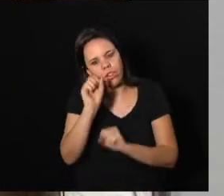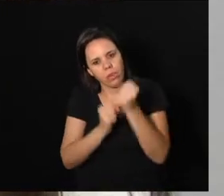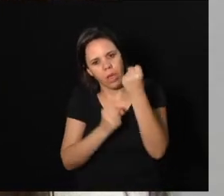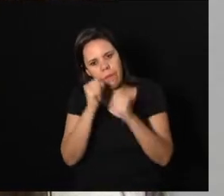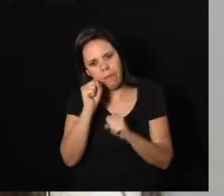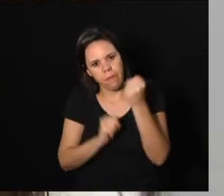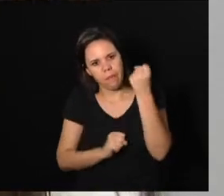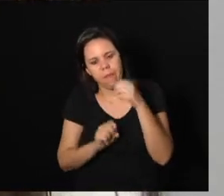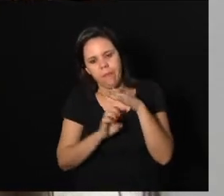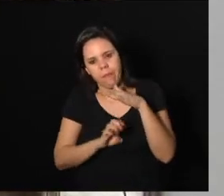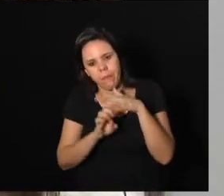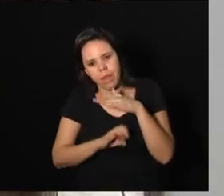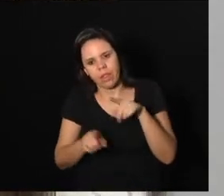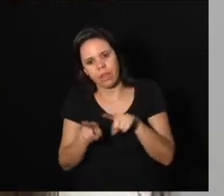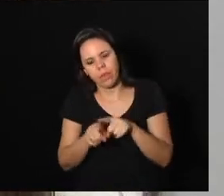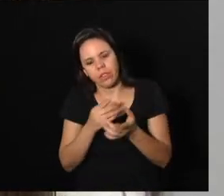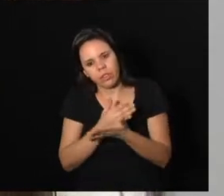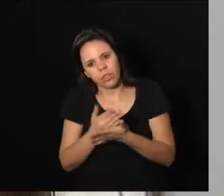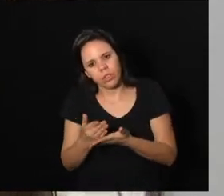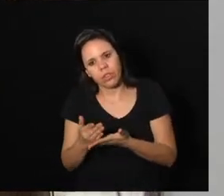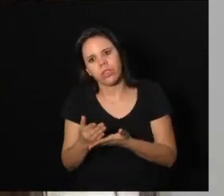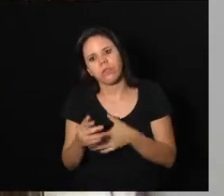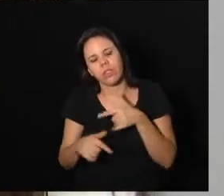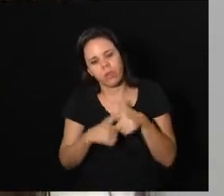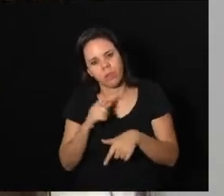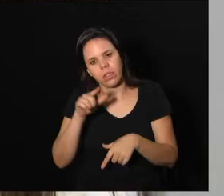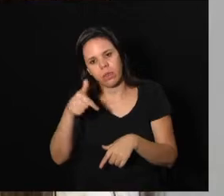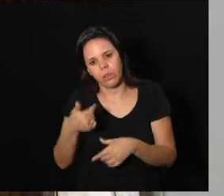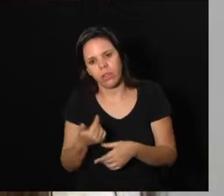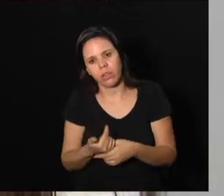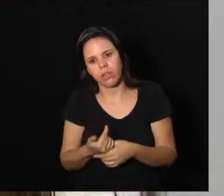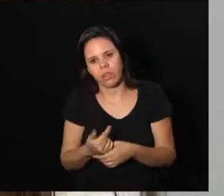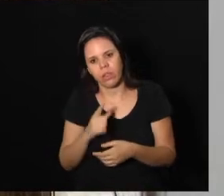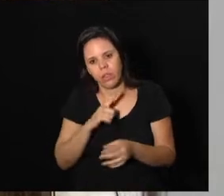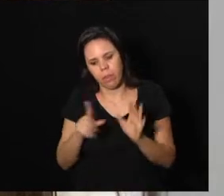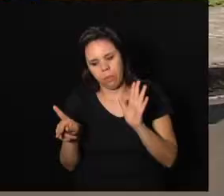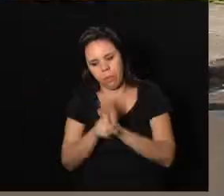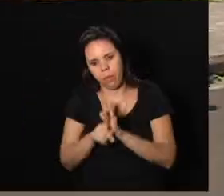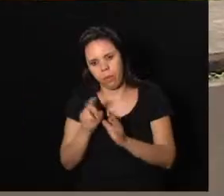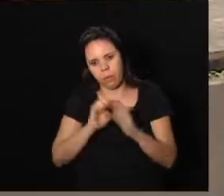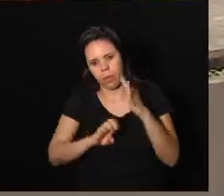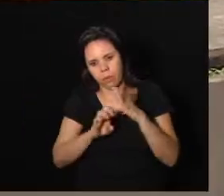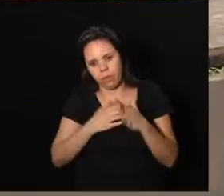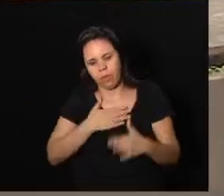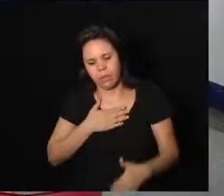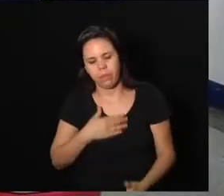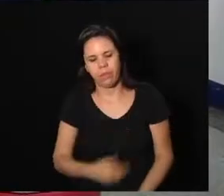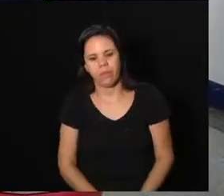de começo, assim, para conseguir me estabilizar e depois criar um negócio próprio.